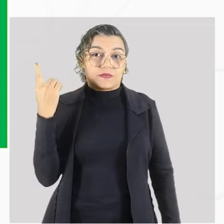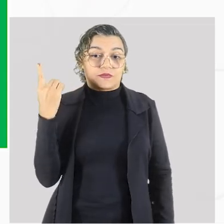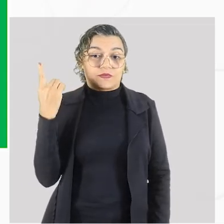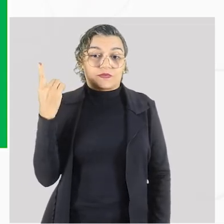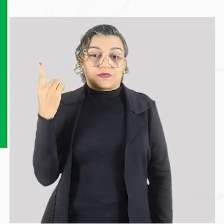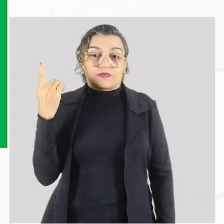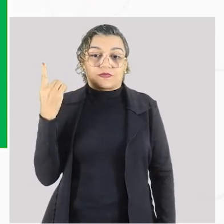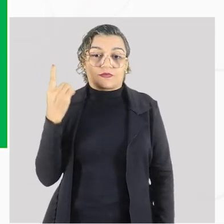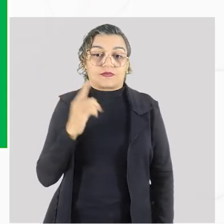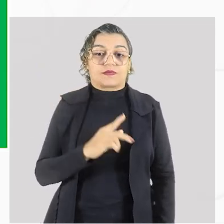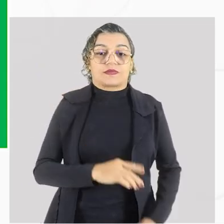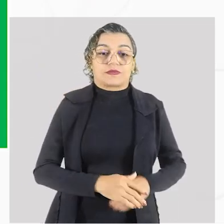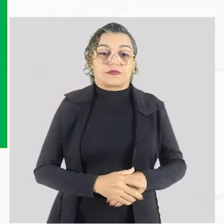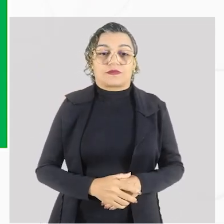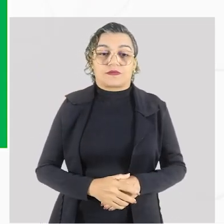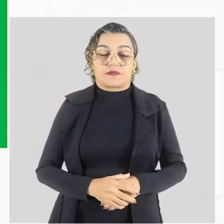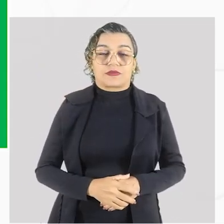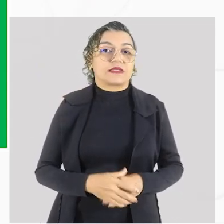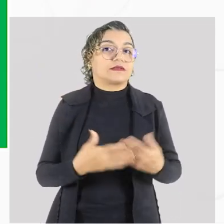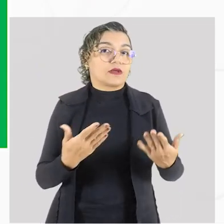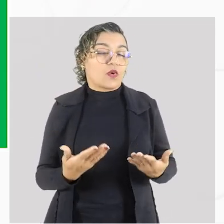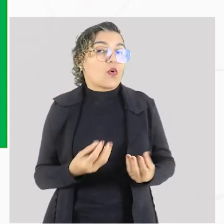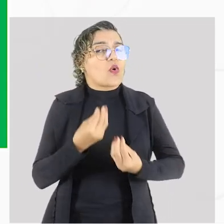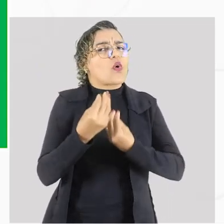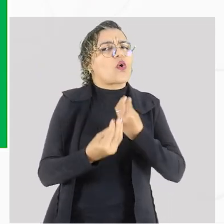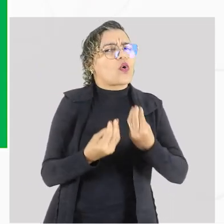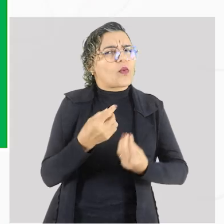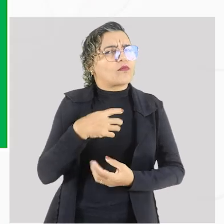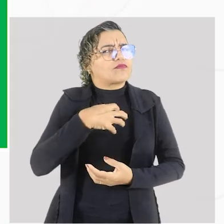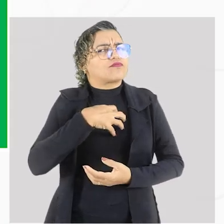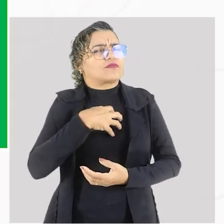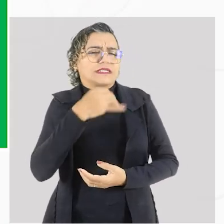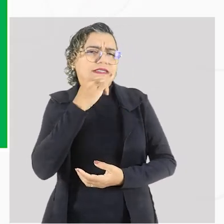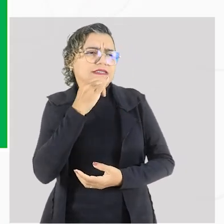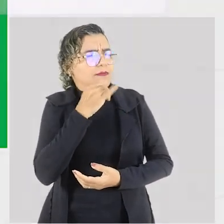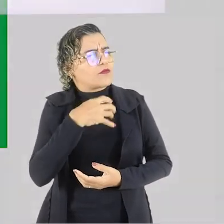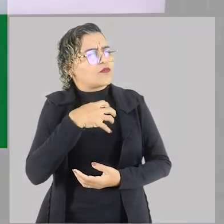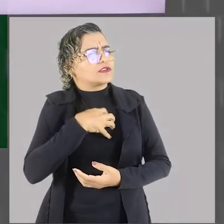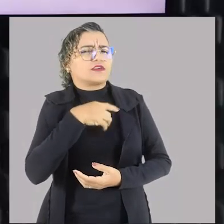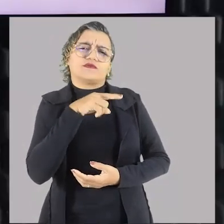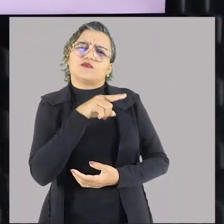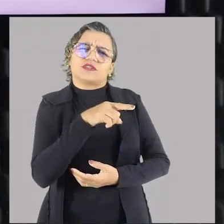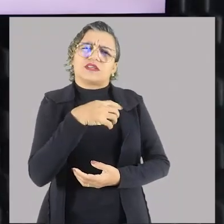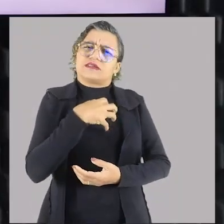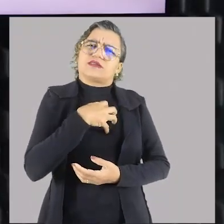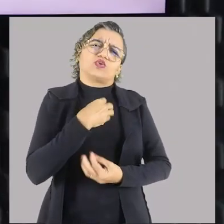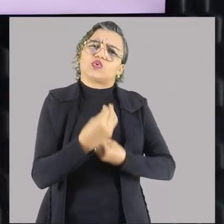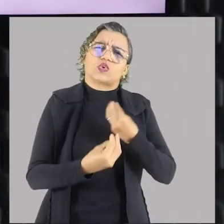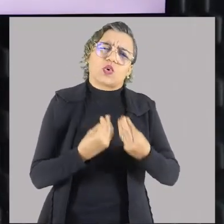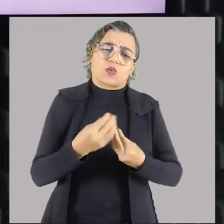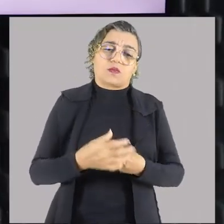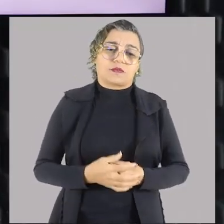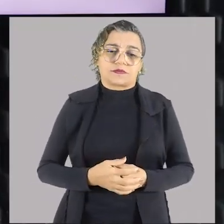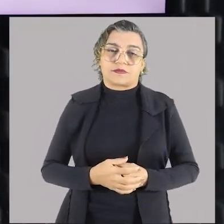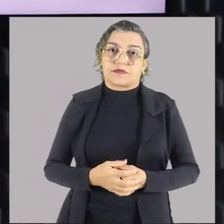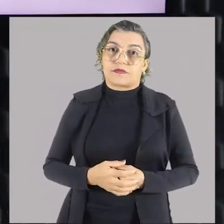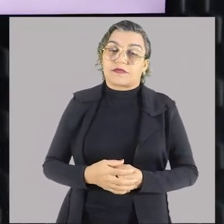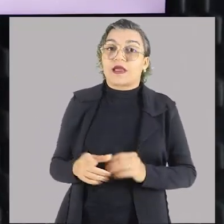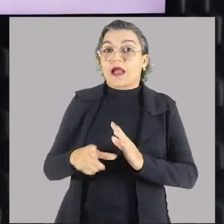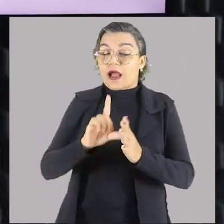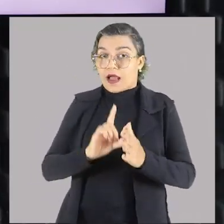How are you? Como vai você? Esse how are you poderia ser substituído ainda por um mais informal, que é o WhatsApp, que eu falei